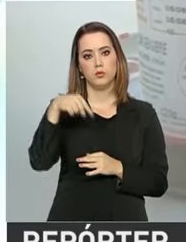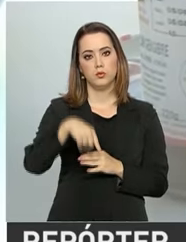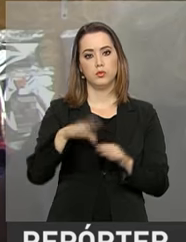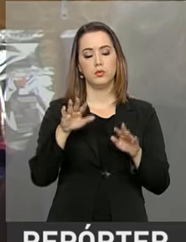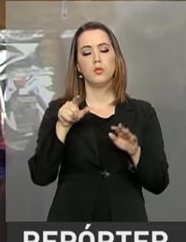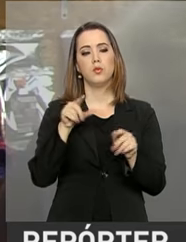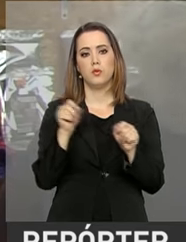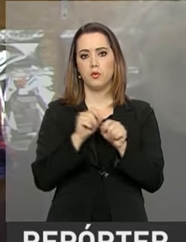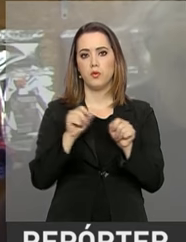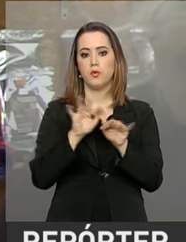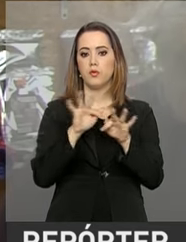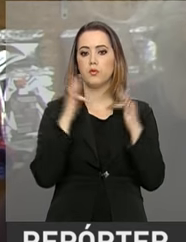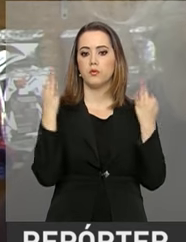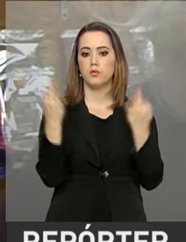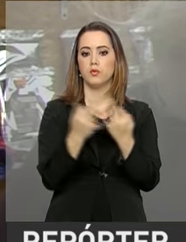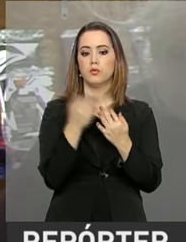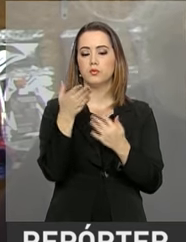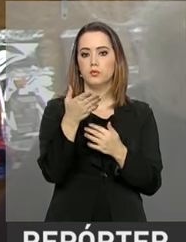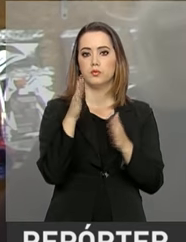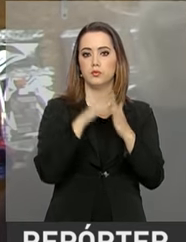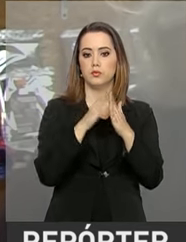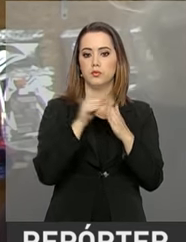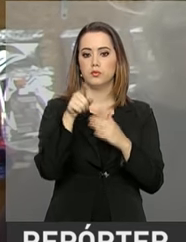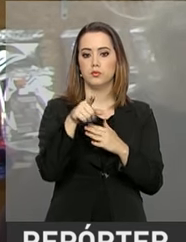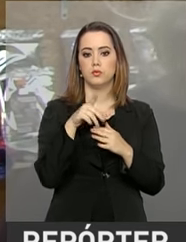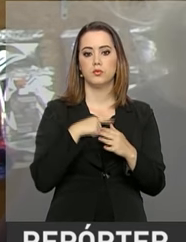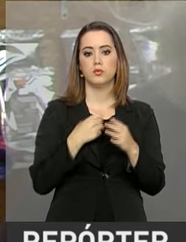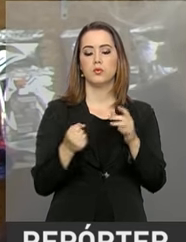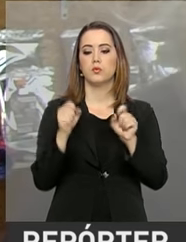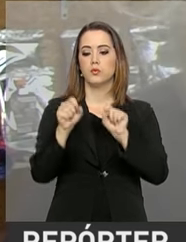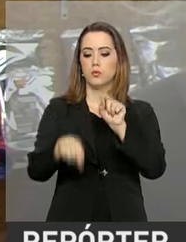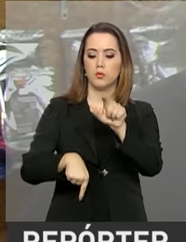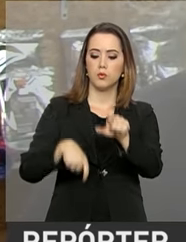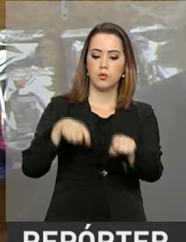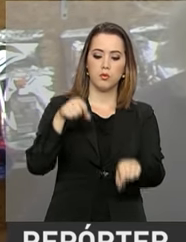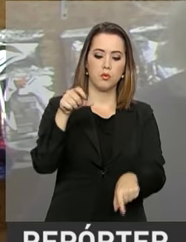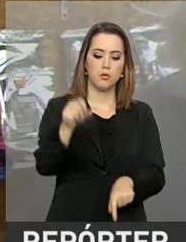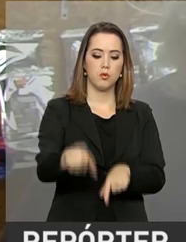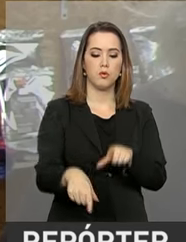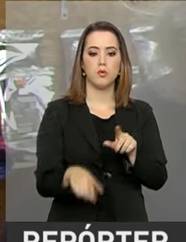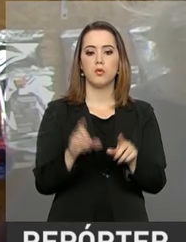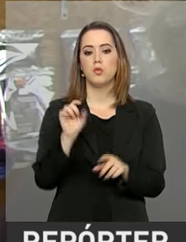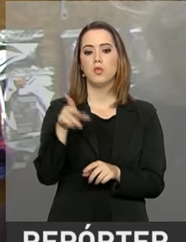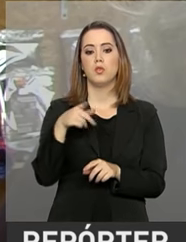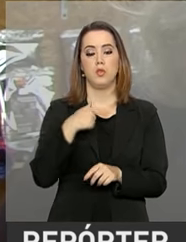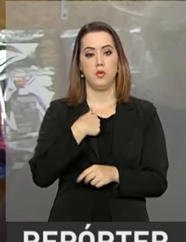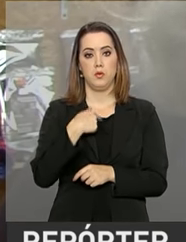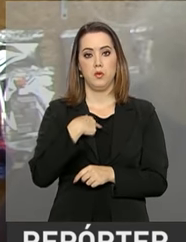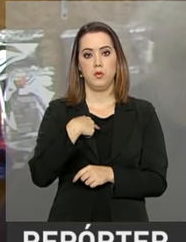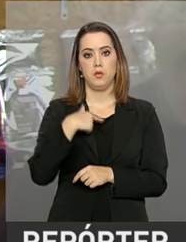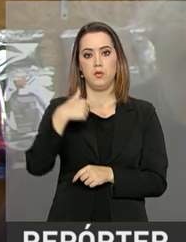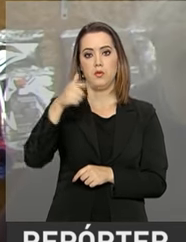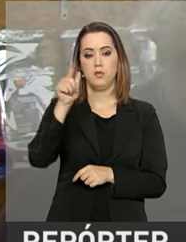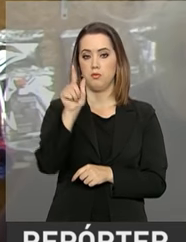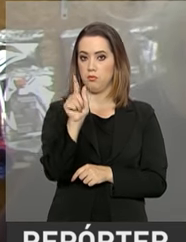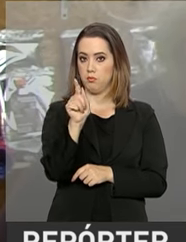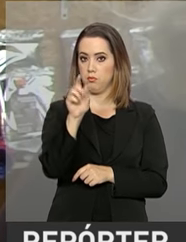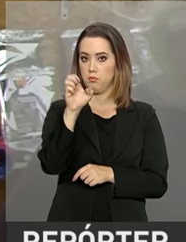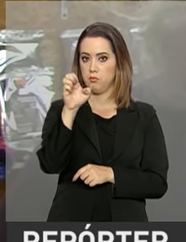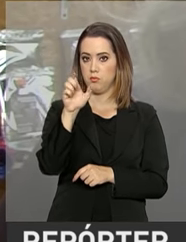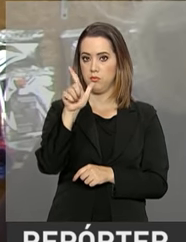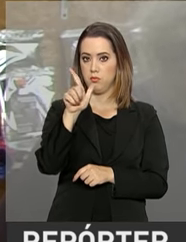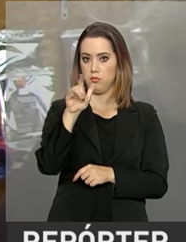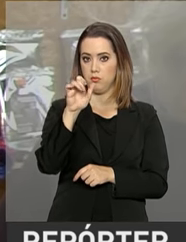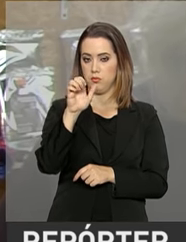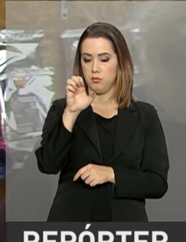familiar eu planto uma grande parte das coisas e a a base a minha geleia é completamente natural eh a base da